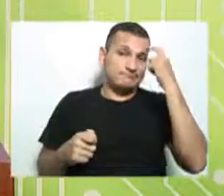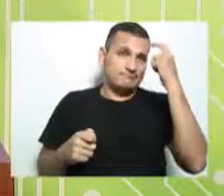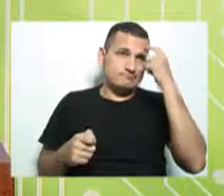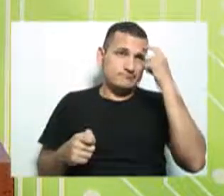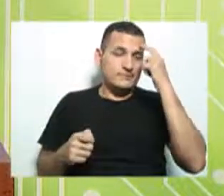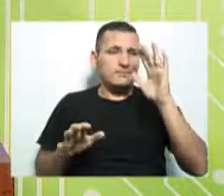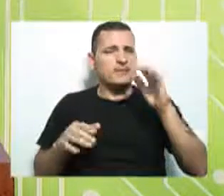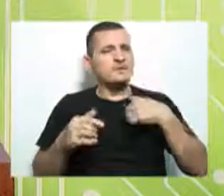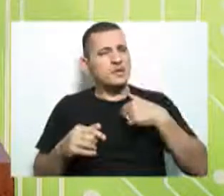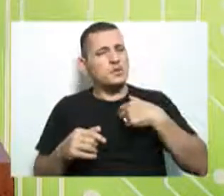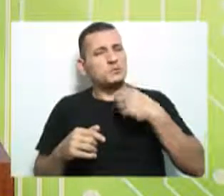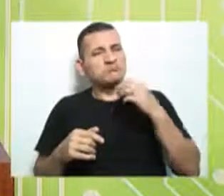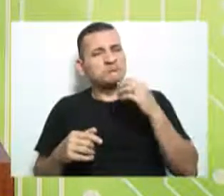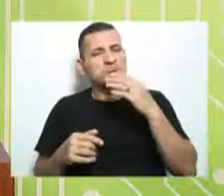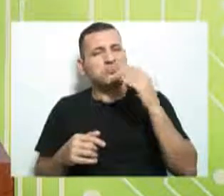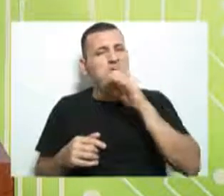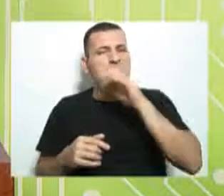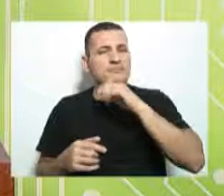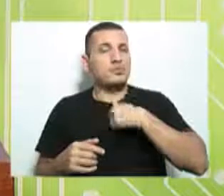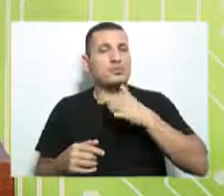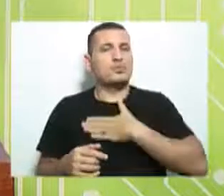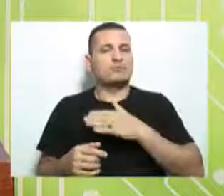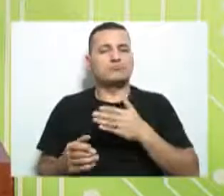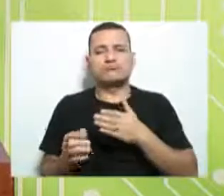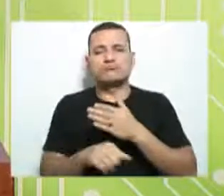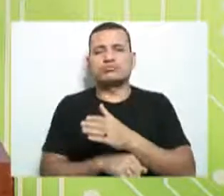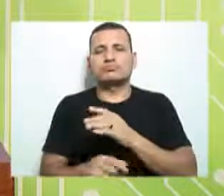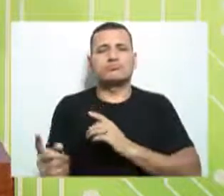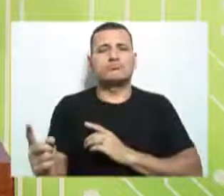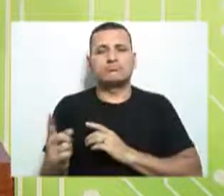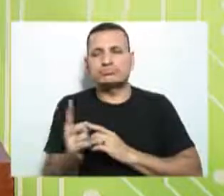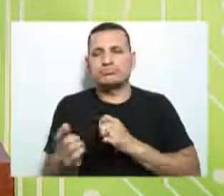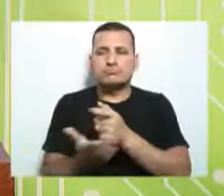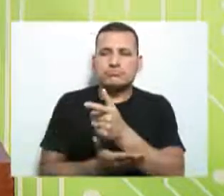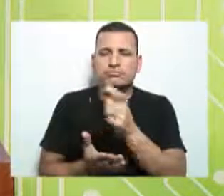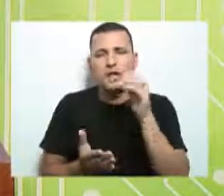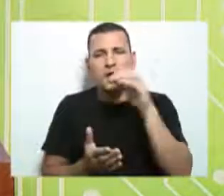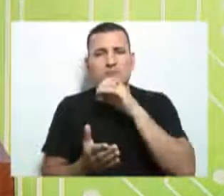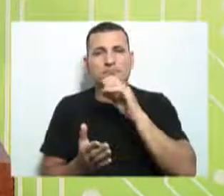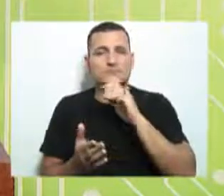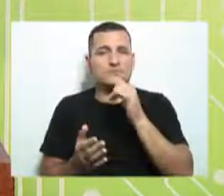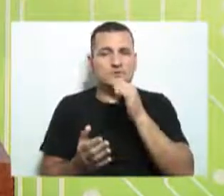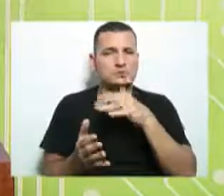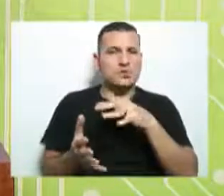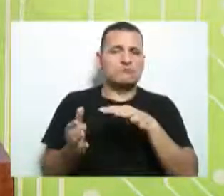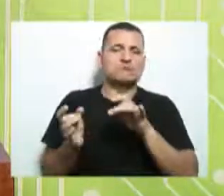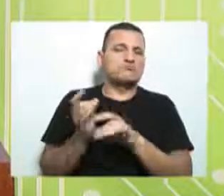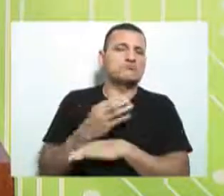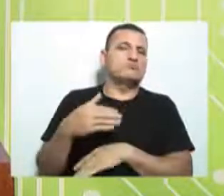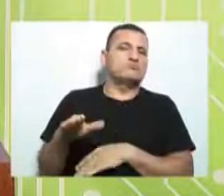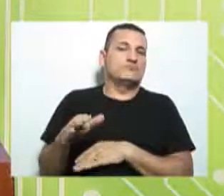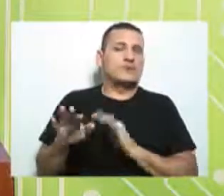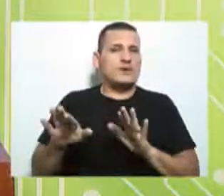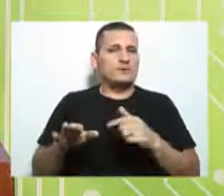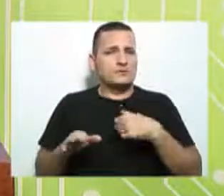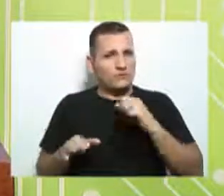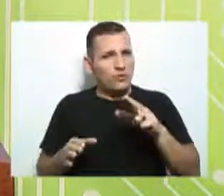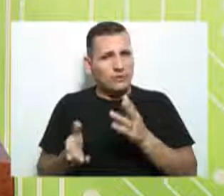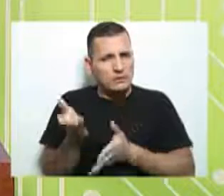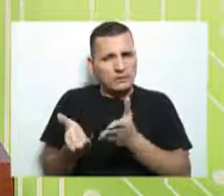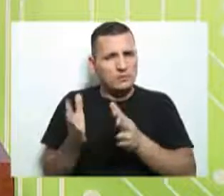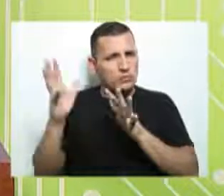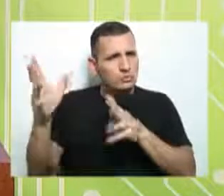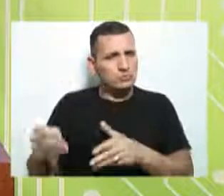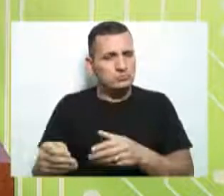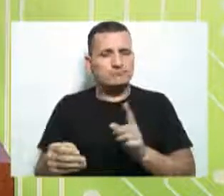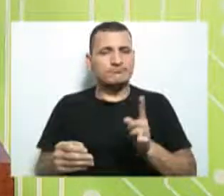sou doido, eu gosto de ser atendido rápido. Pra mim chegou lá, papinho, bola, já compro, se eu não compro, não quero, pronto, acabou. E aí eu vou atender todo mundo dessa forma? Não posso, não é